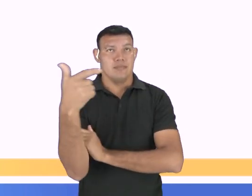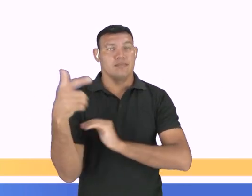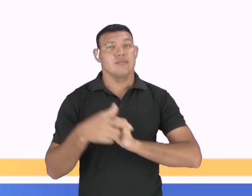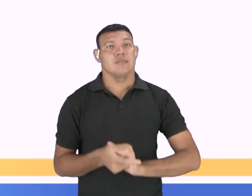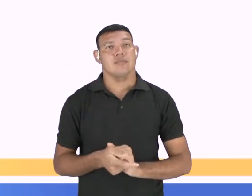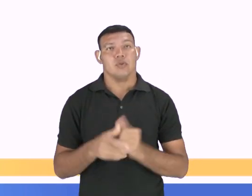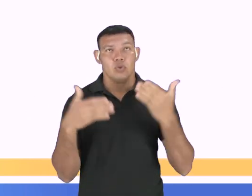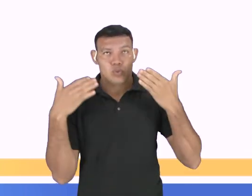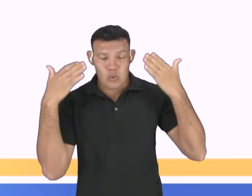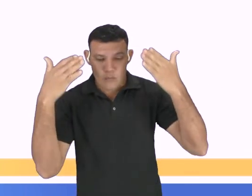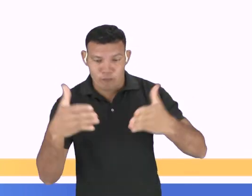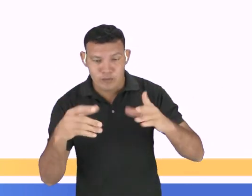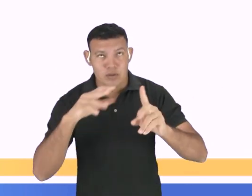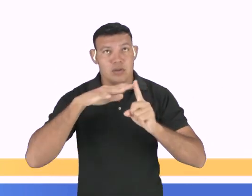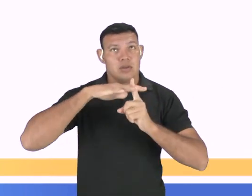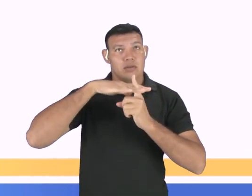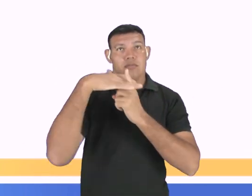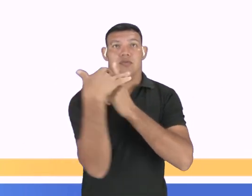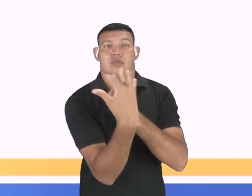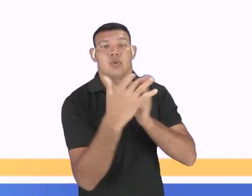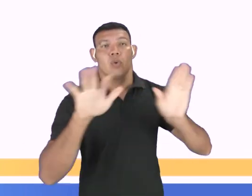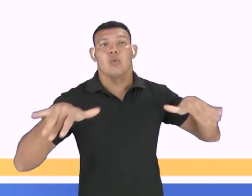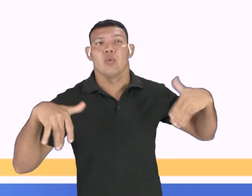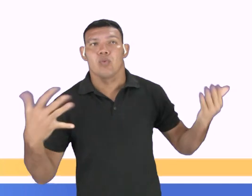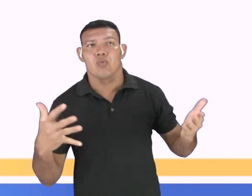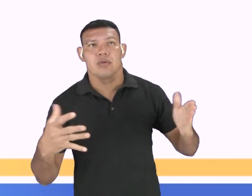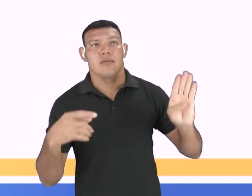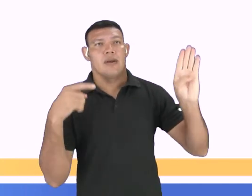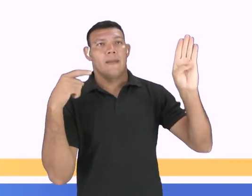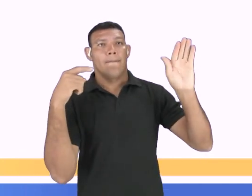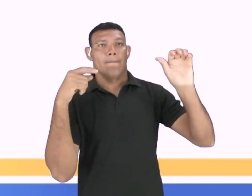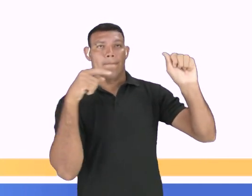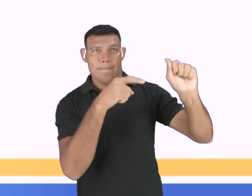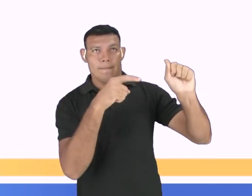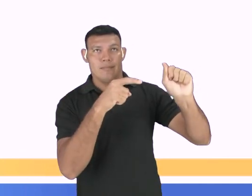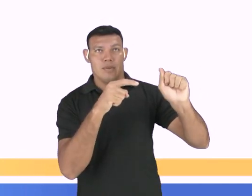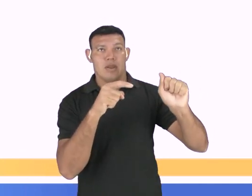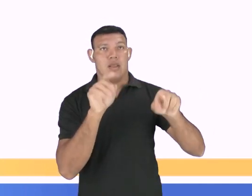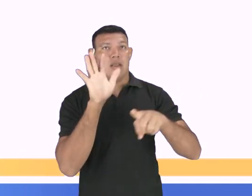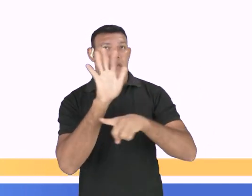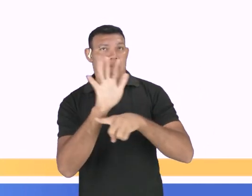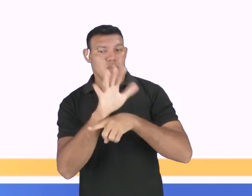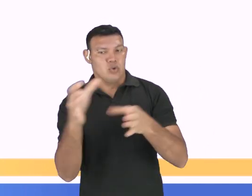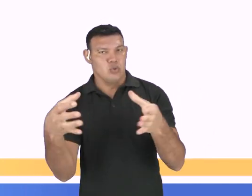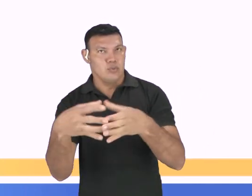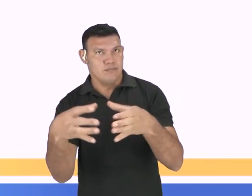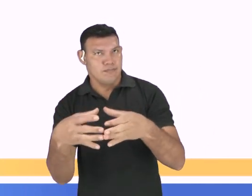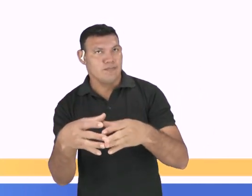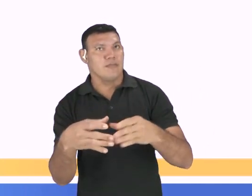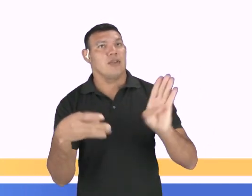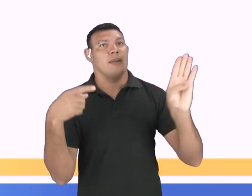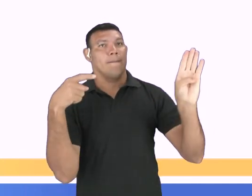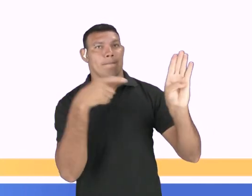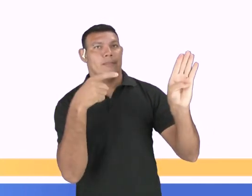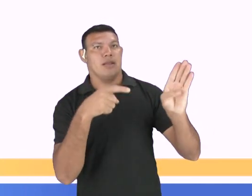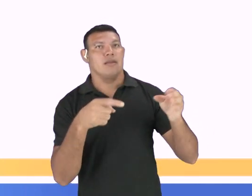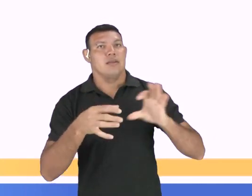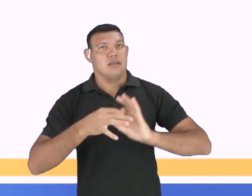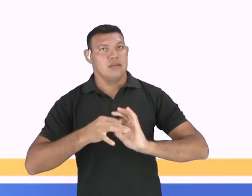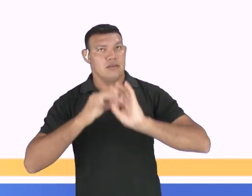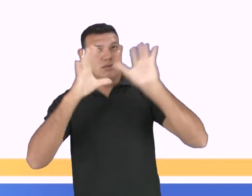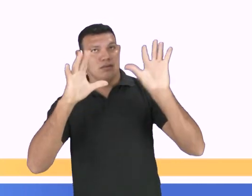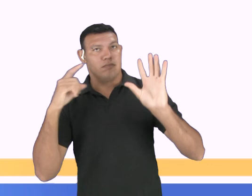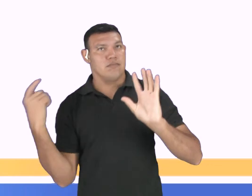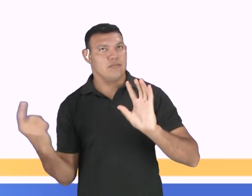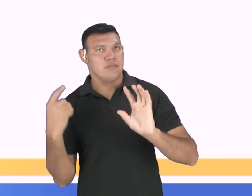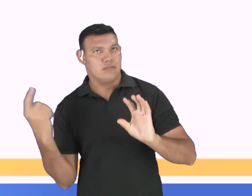é o benefício coletivo; B, a liberdade individual; C, a valorização da diversidade;